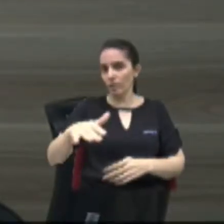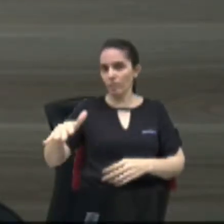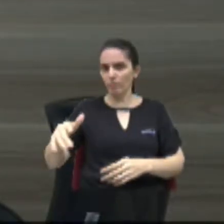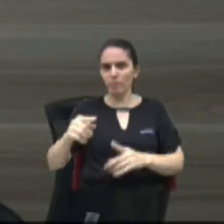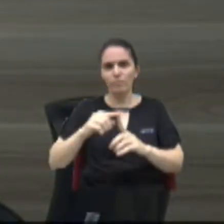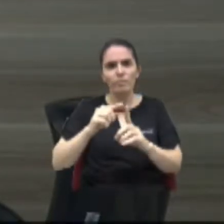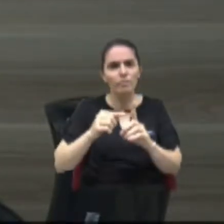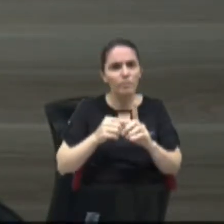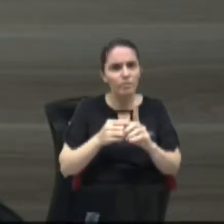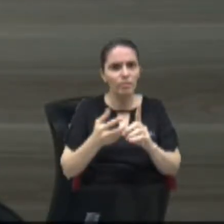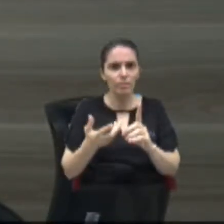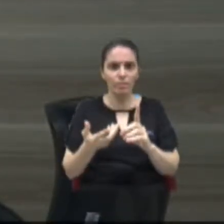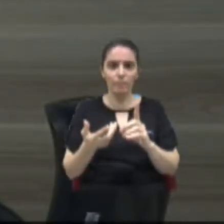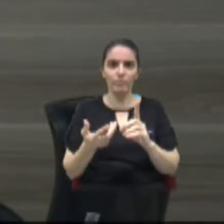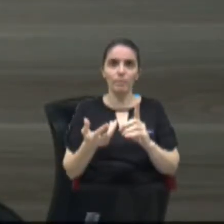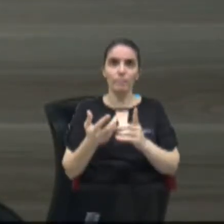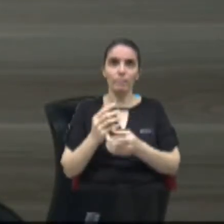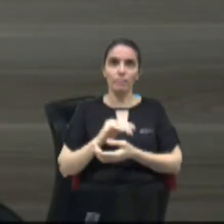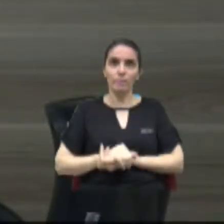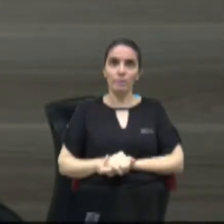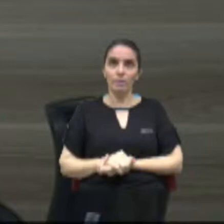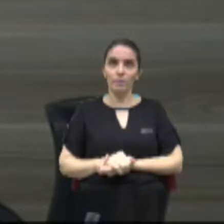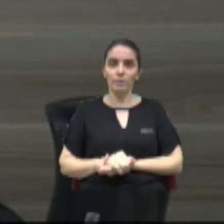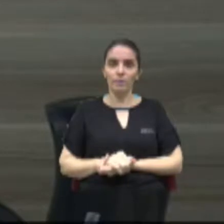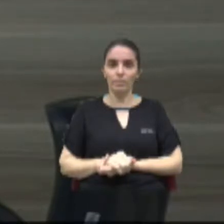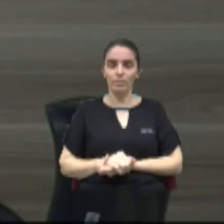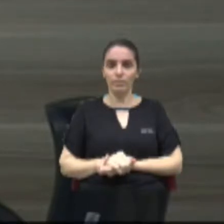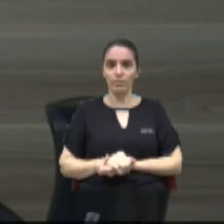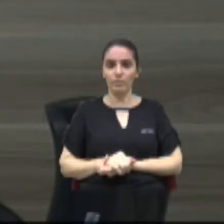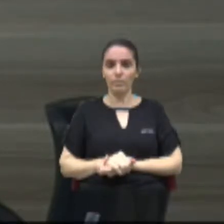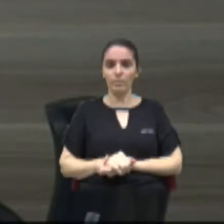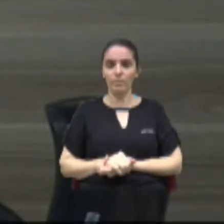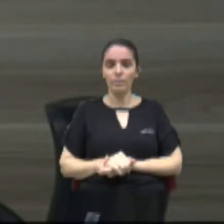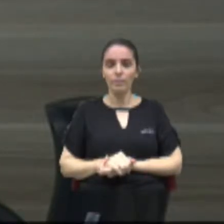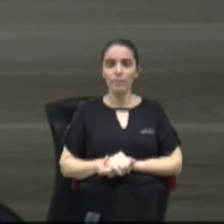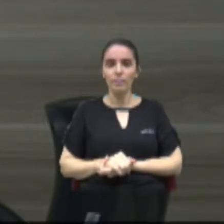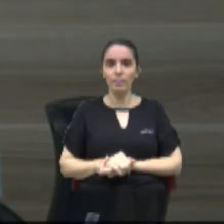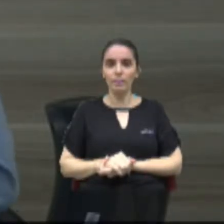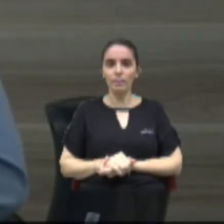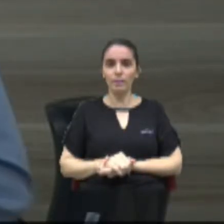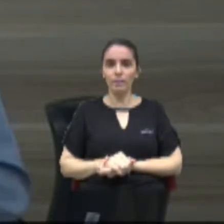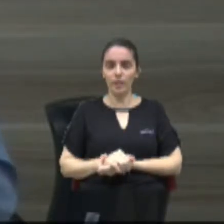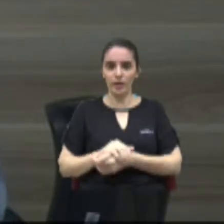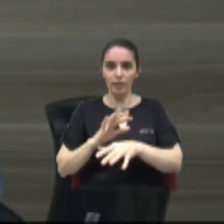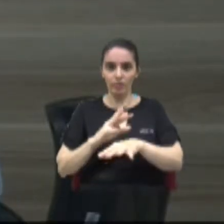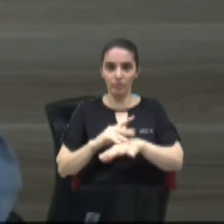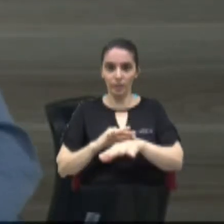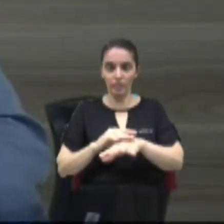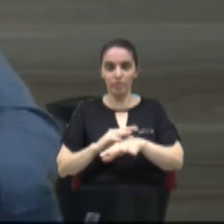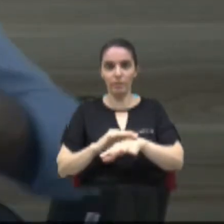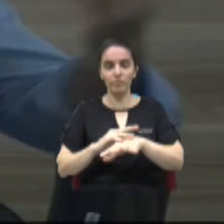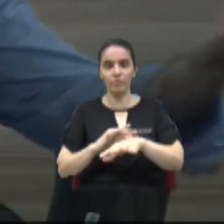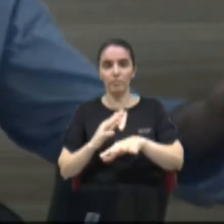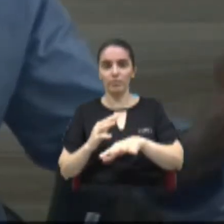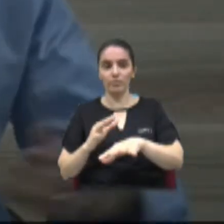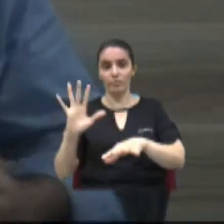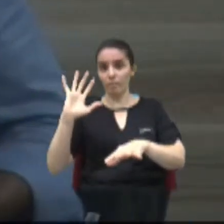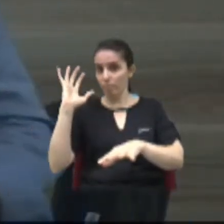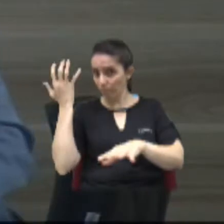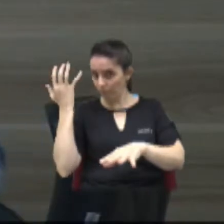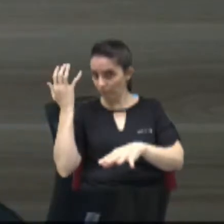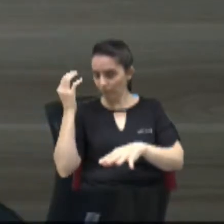movimento estão na fila, às vezes, estão no cadastro. Não tenho hoje como falar para o senhor quem aqui